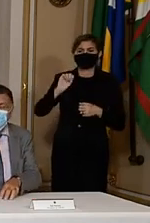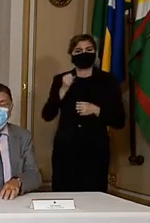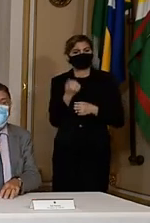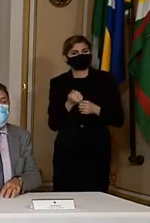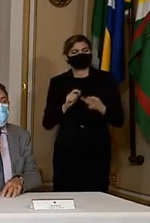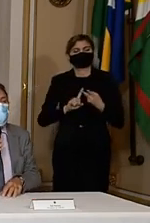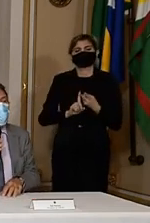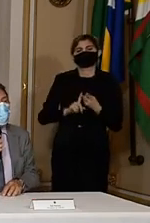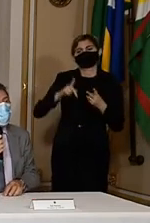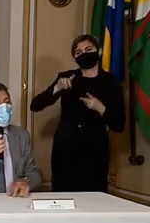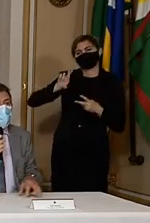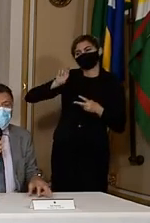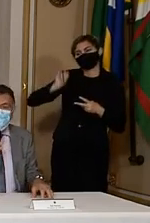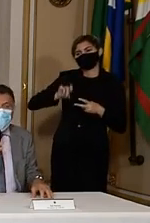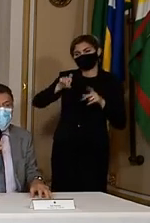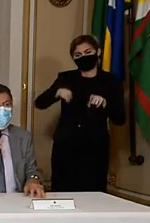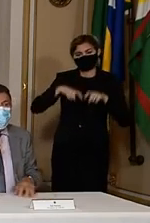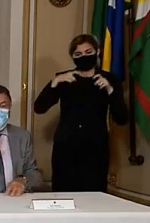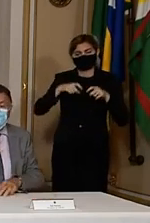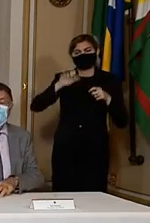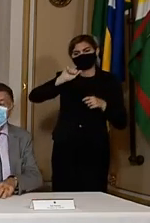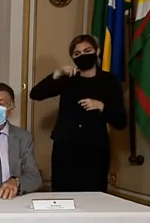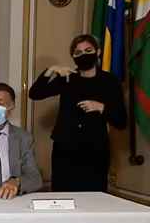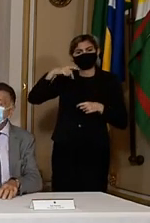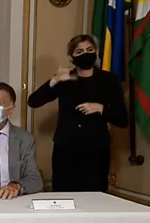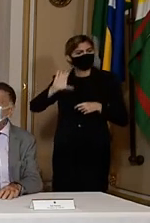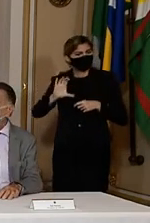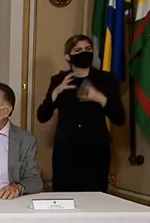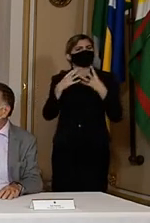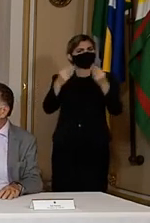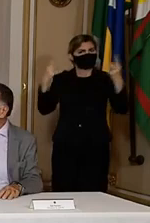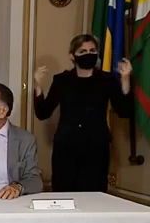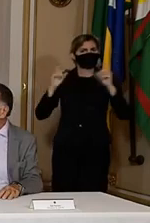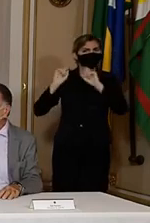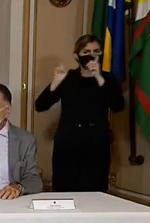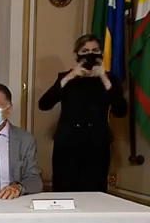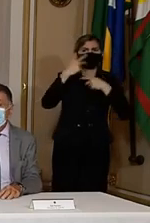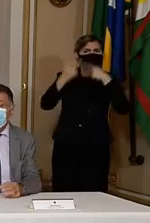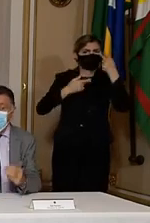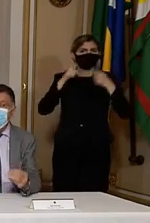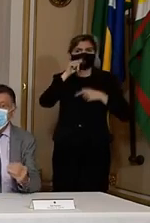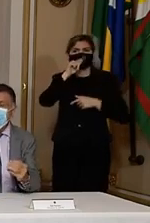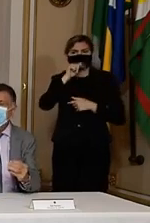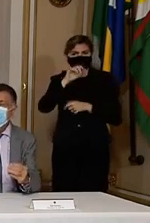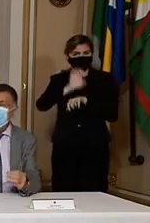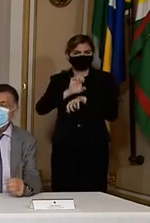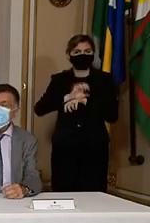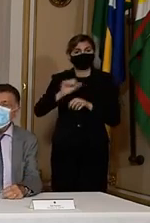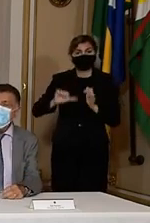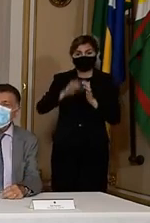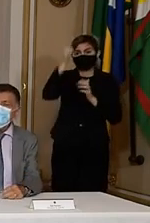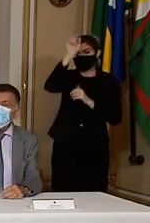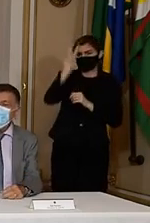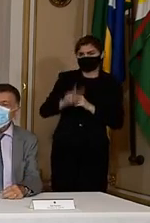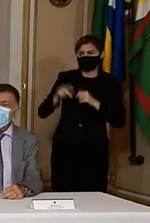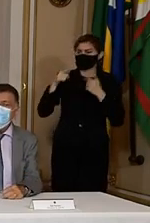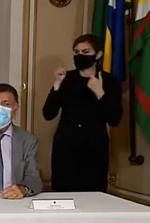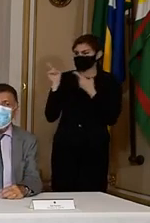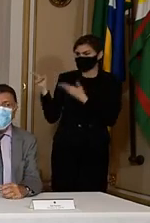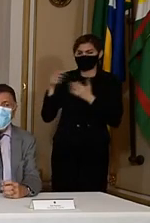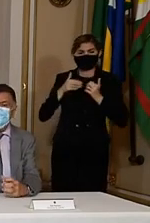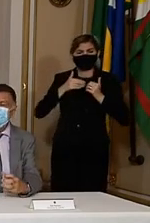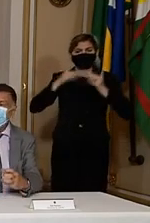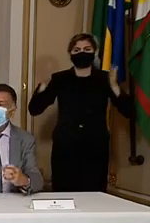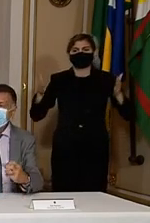é o pró-rural apac muita gente discutir água no estado Mas pela primeira vez o